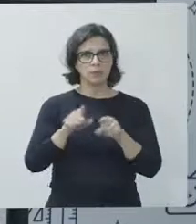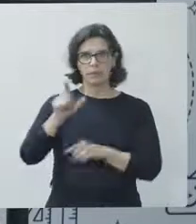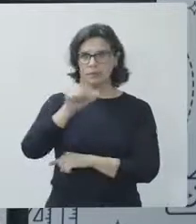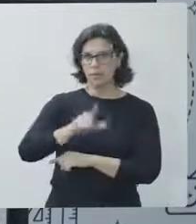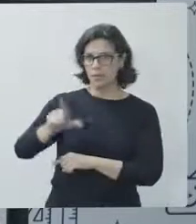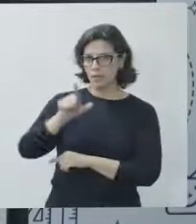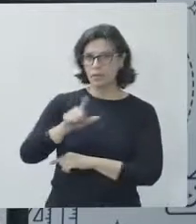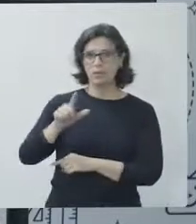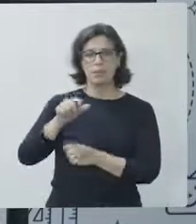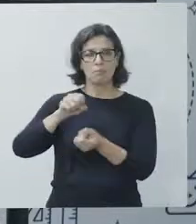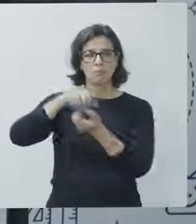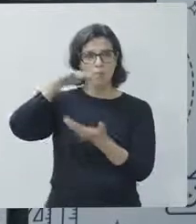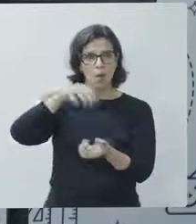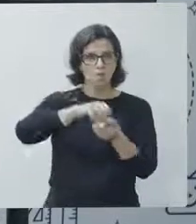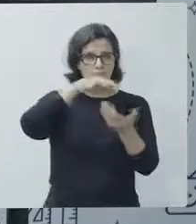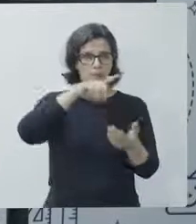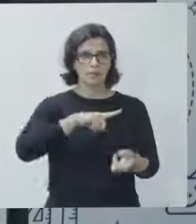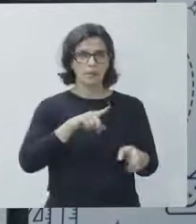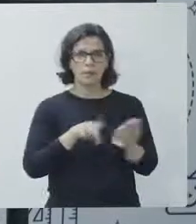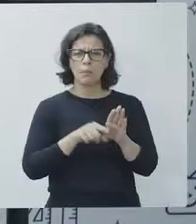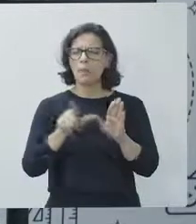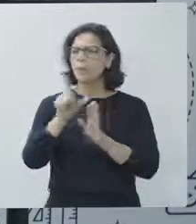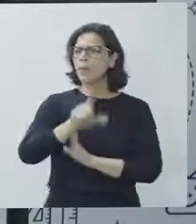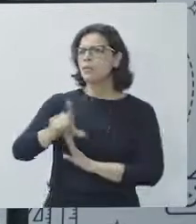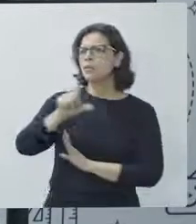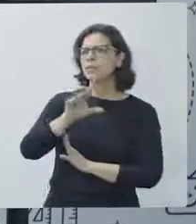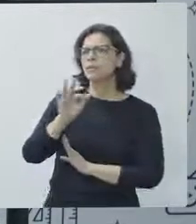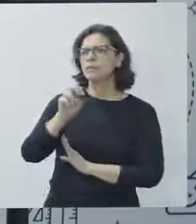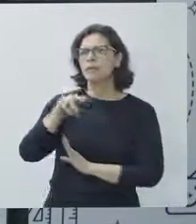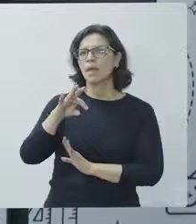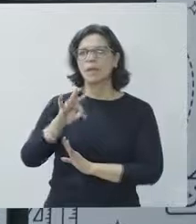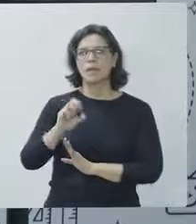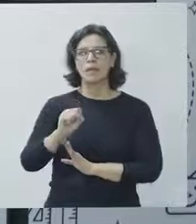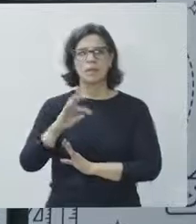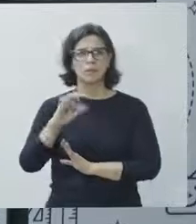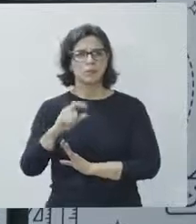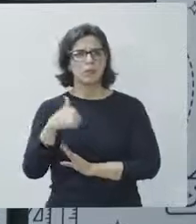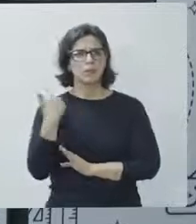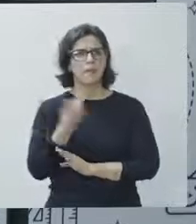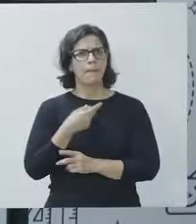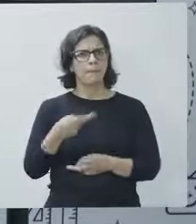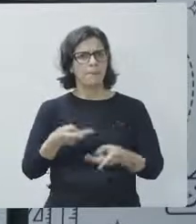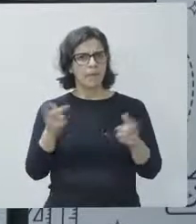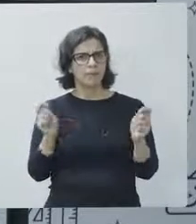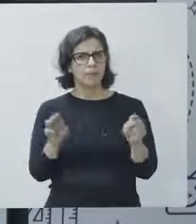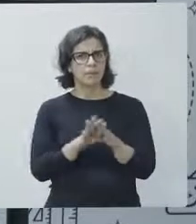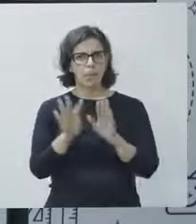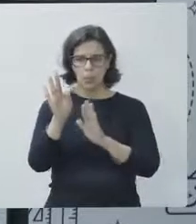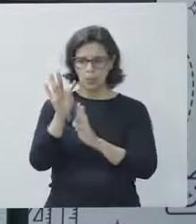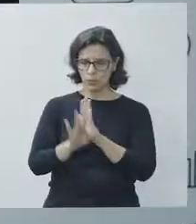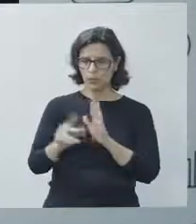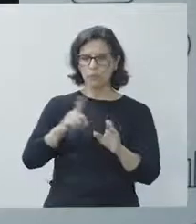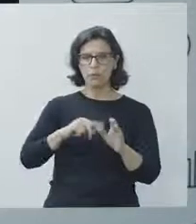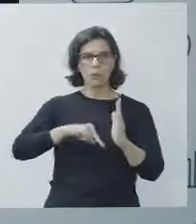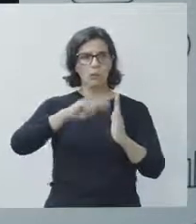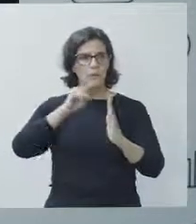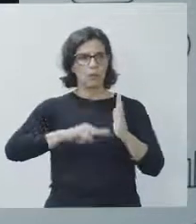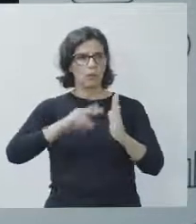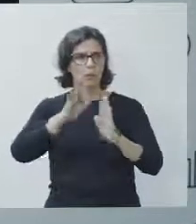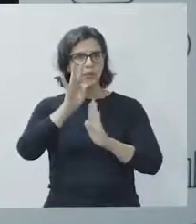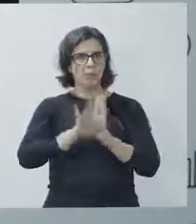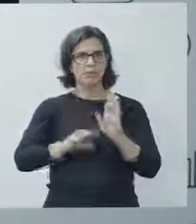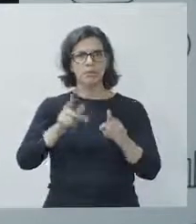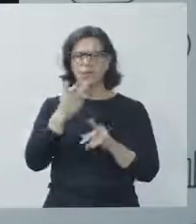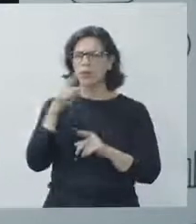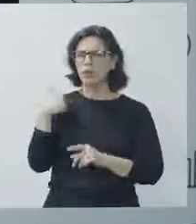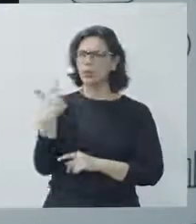literatura fantástica. Mas para ser uma literatura fantástica, né, para eu reconhecer, peguei um texto, li aquele texto e disse,